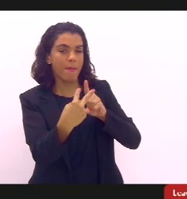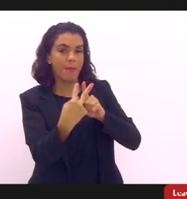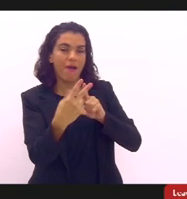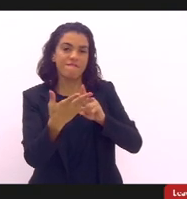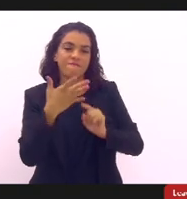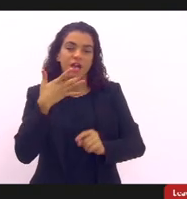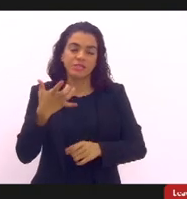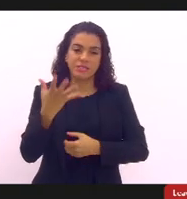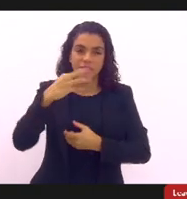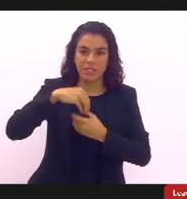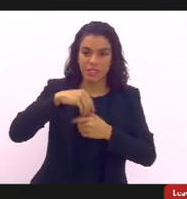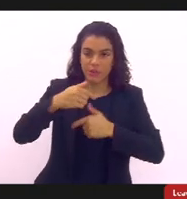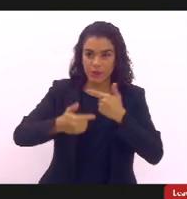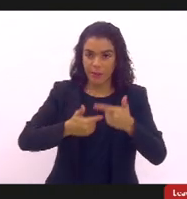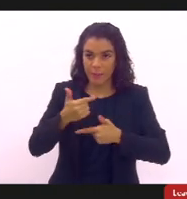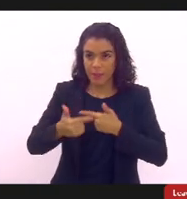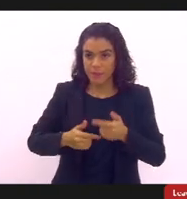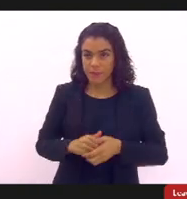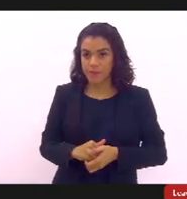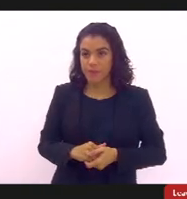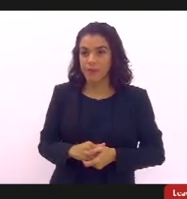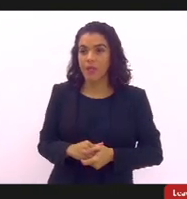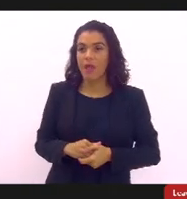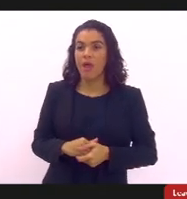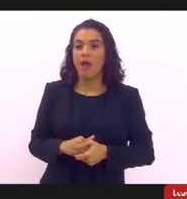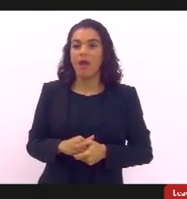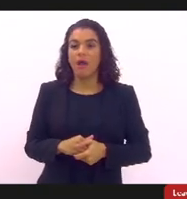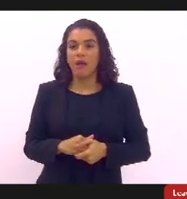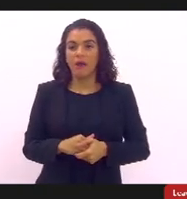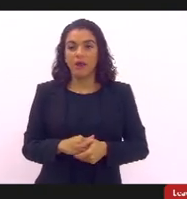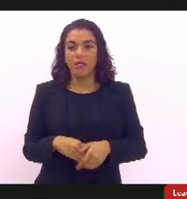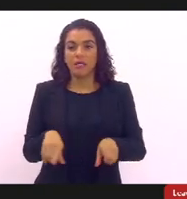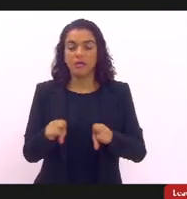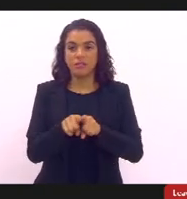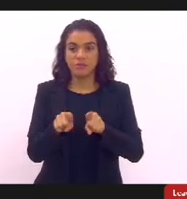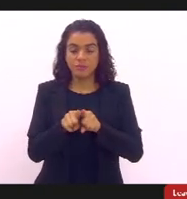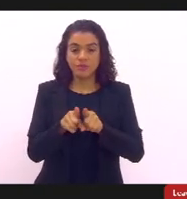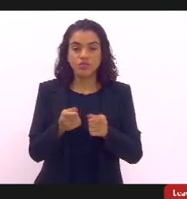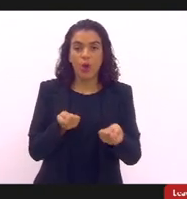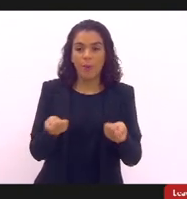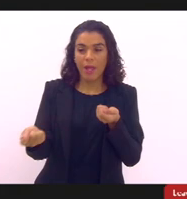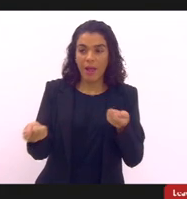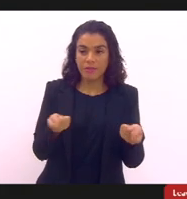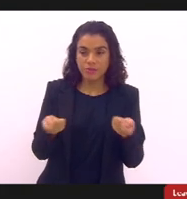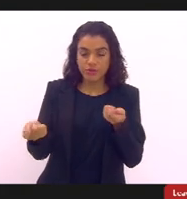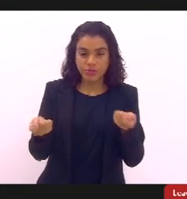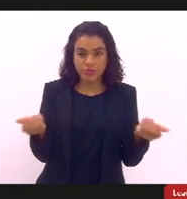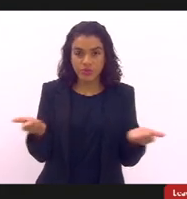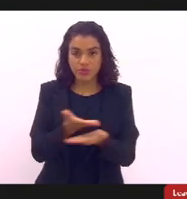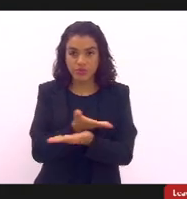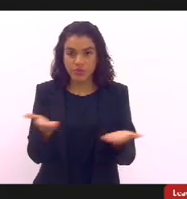interno. Né? Ainda aqui, falando da questão de articulação